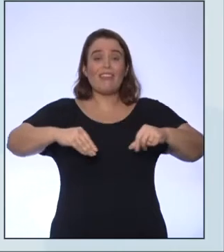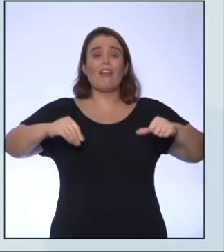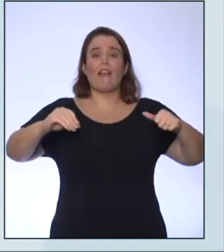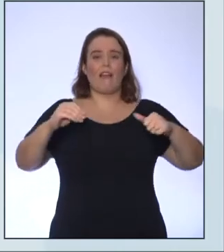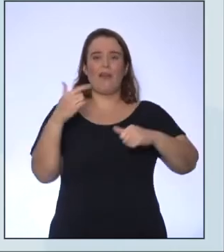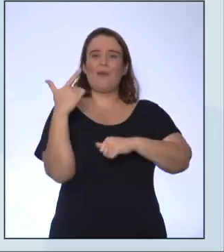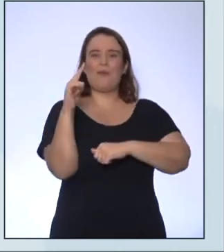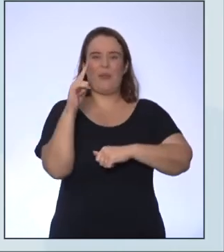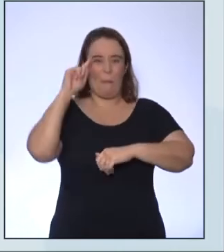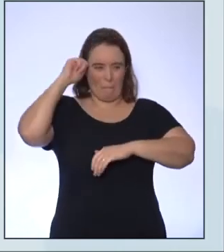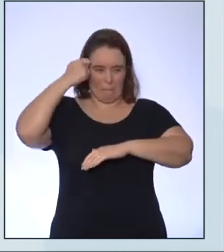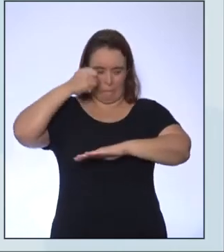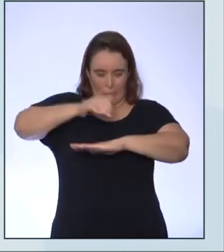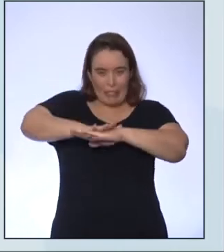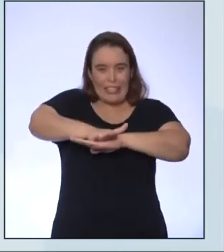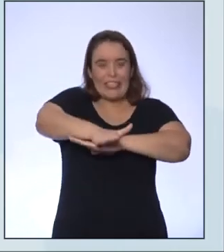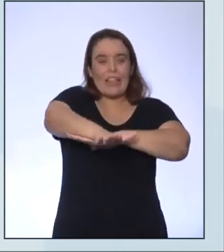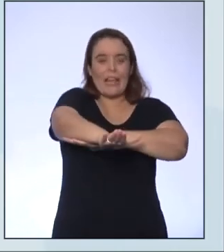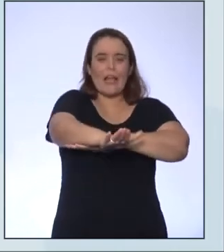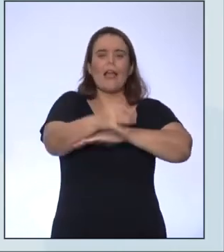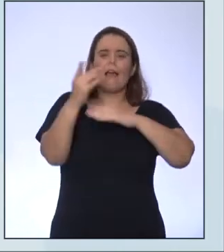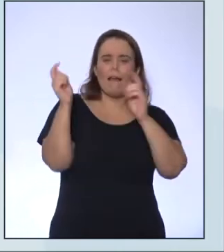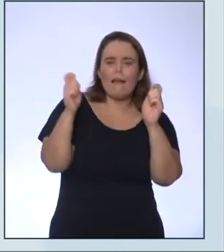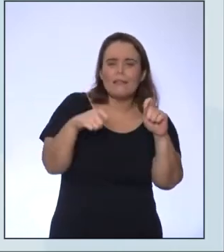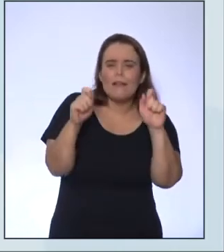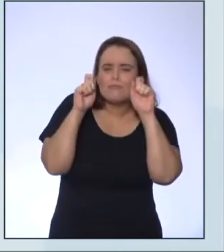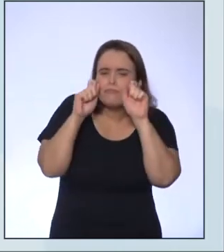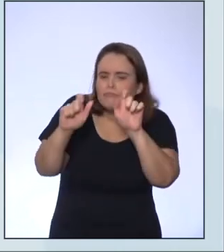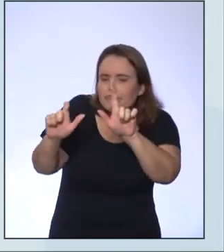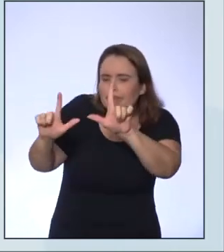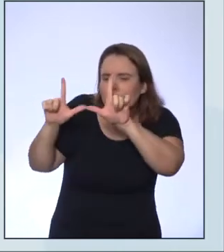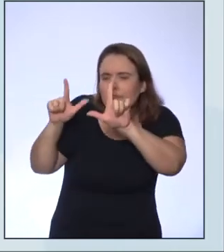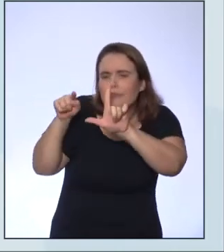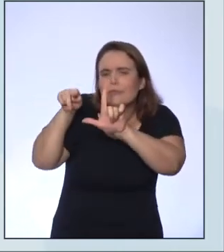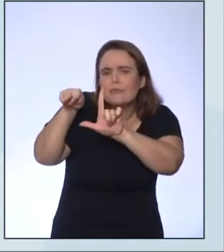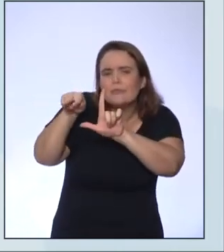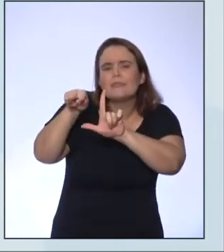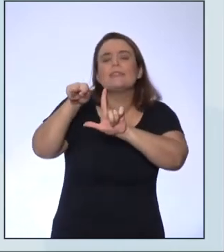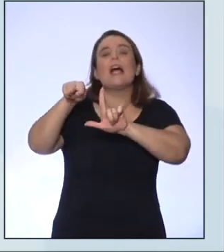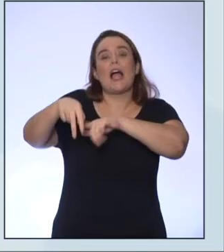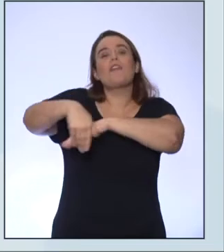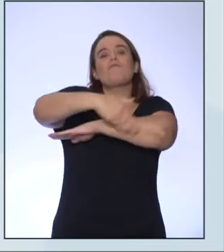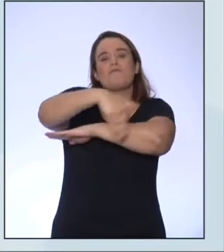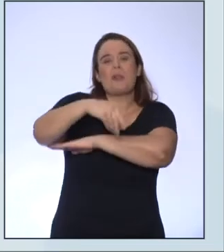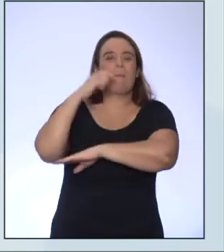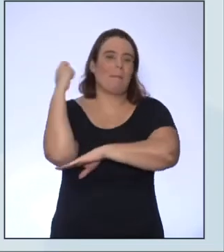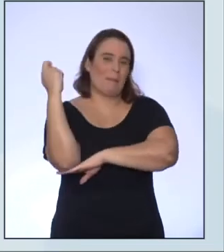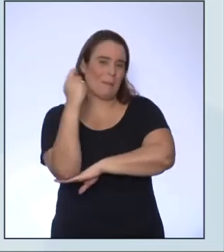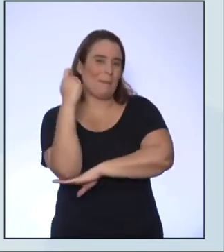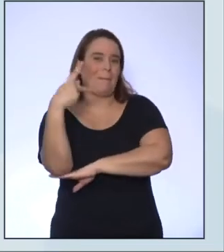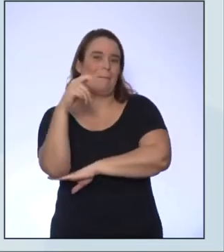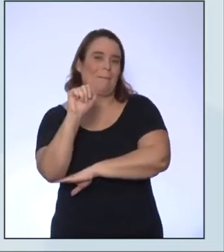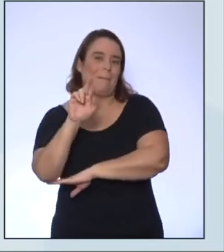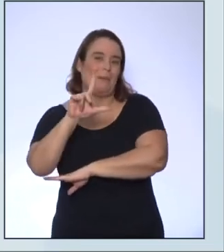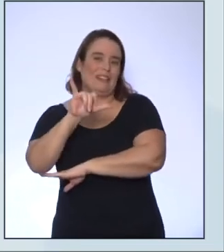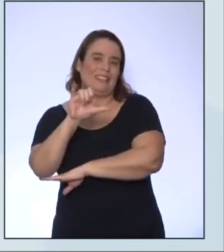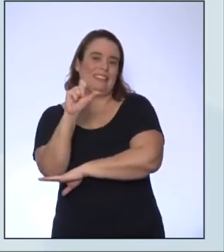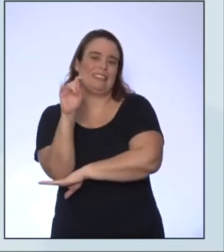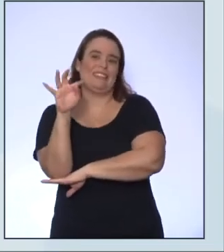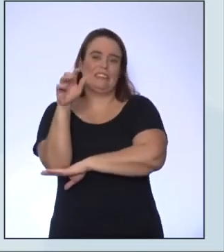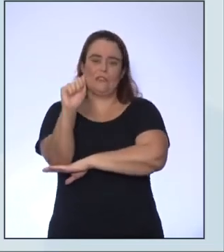uma placa de identificação com o nome da Avenida Paulista, terrenos vazios,